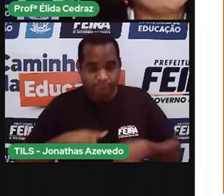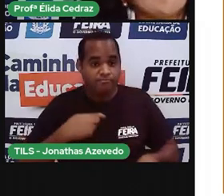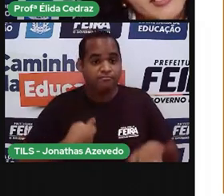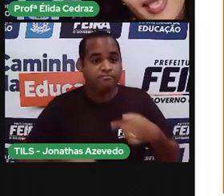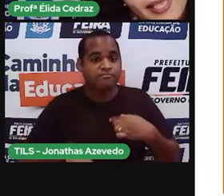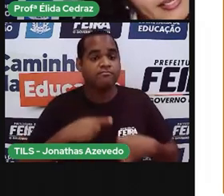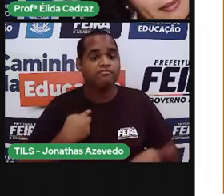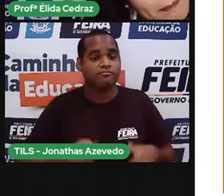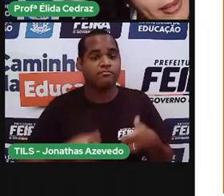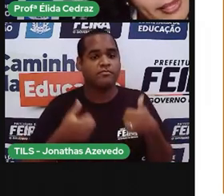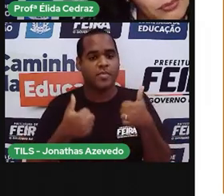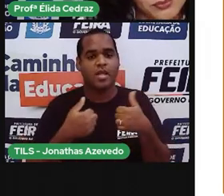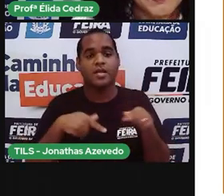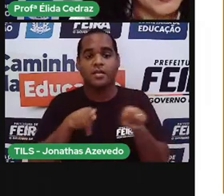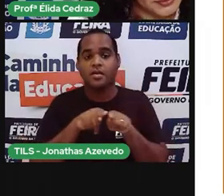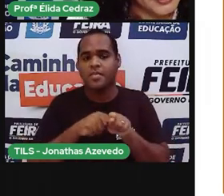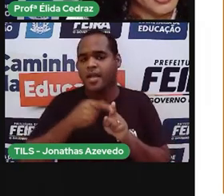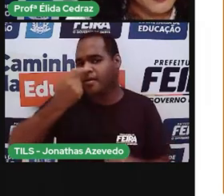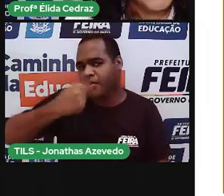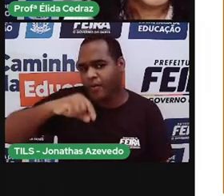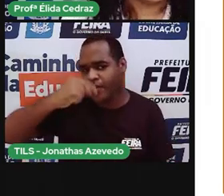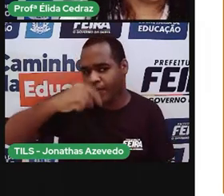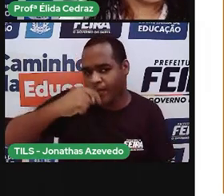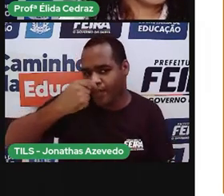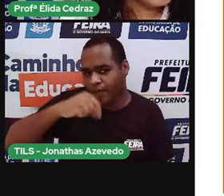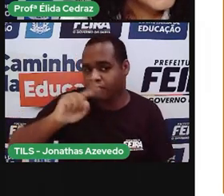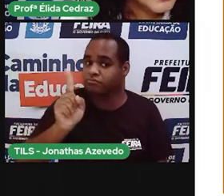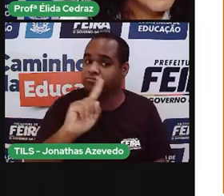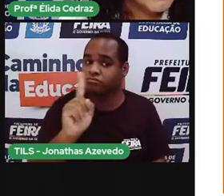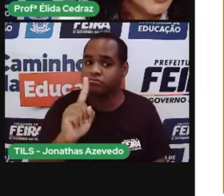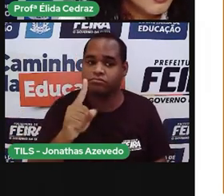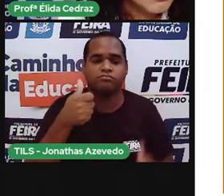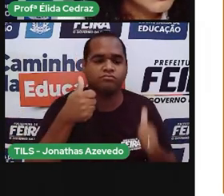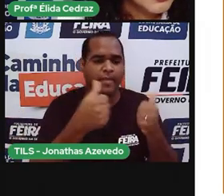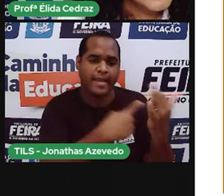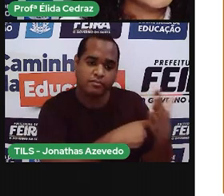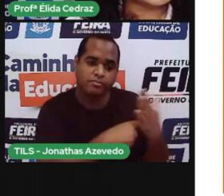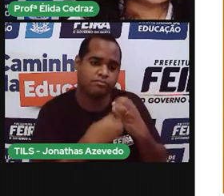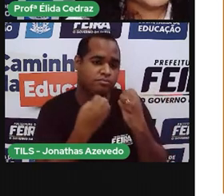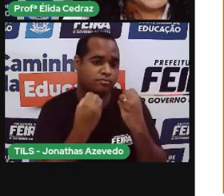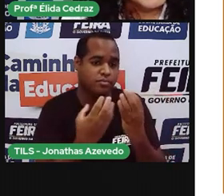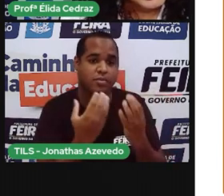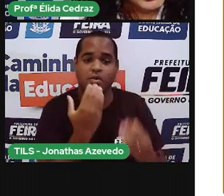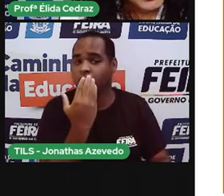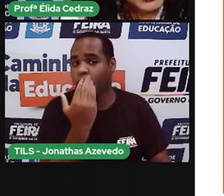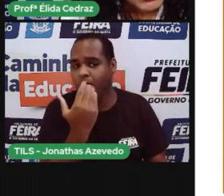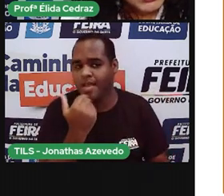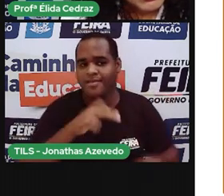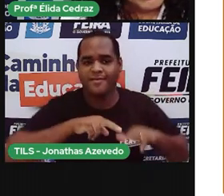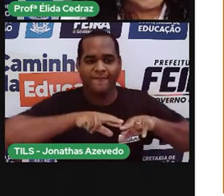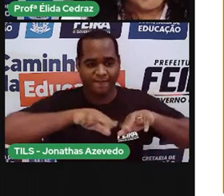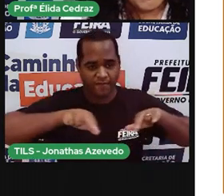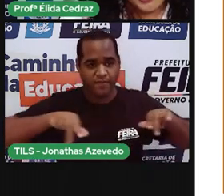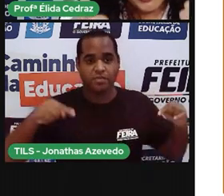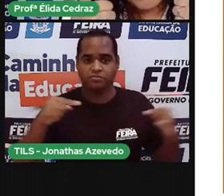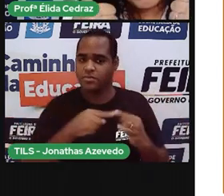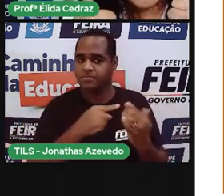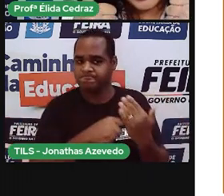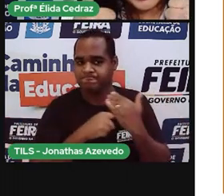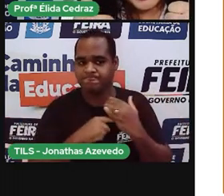gente não ficar gripado, entendeu? Então, os alimentos, eles ajudam o nosso